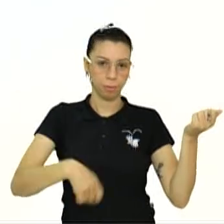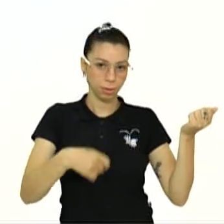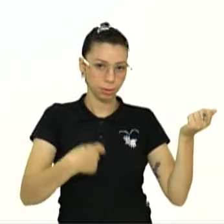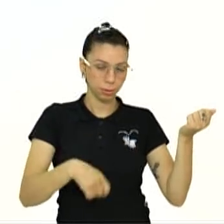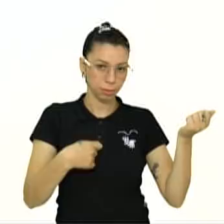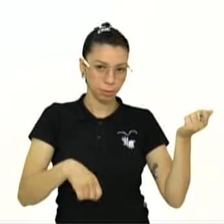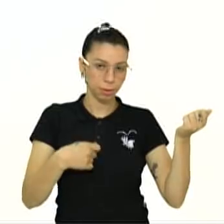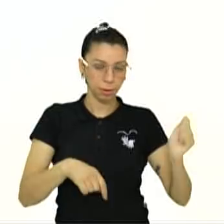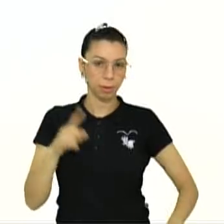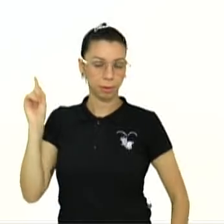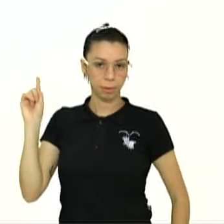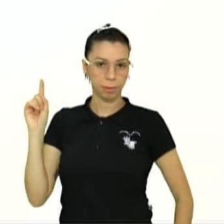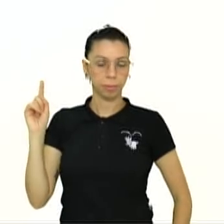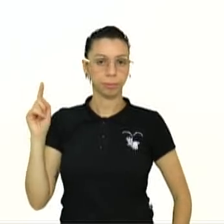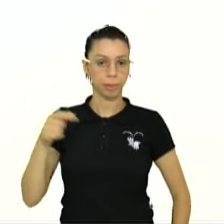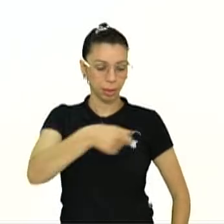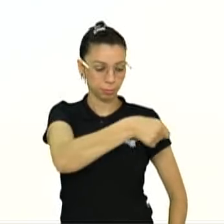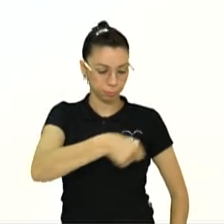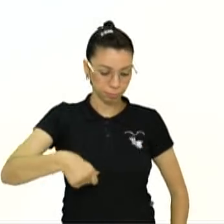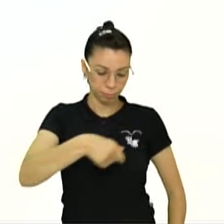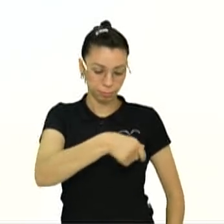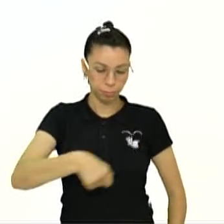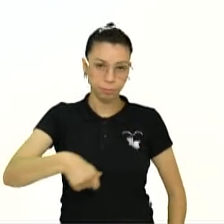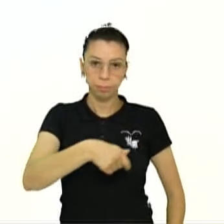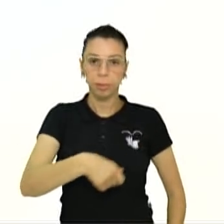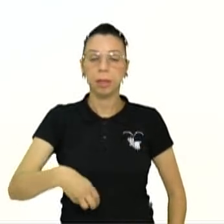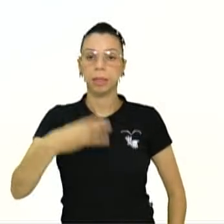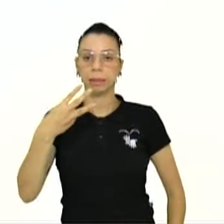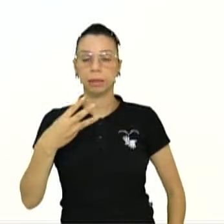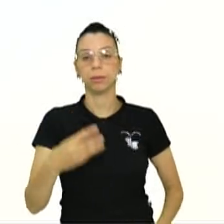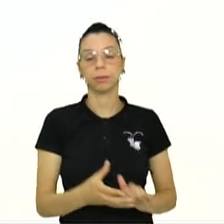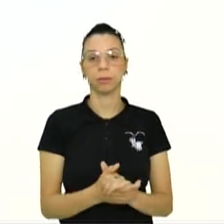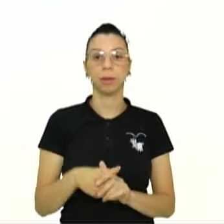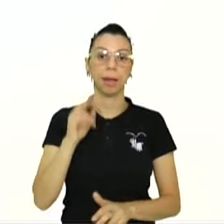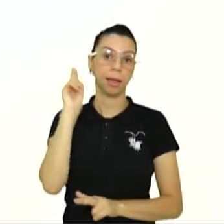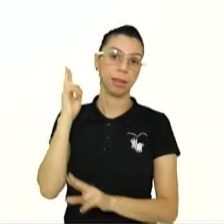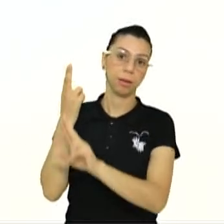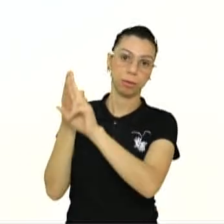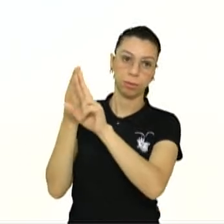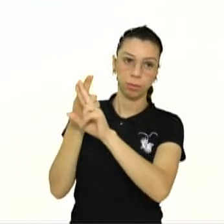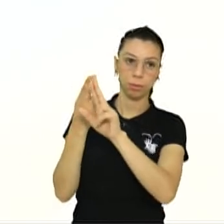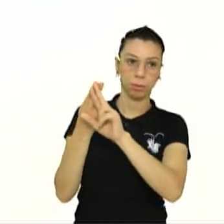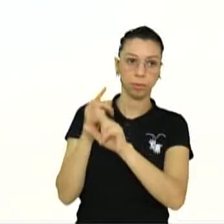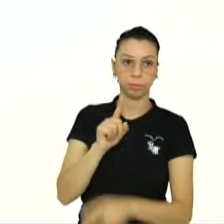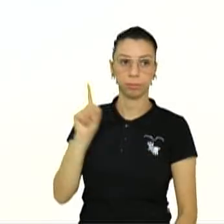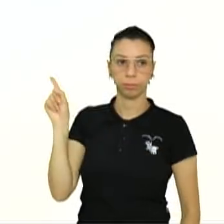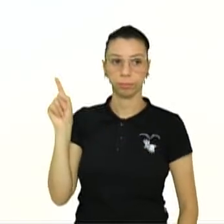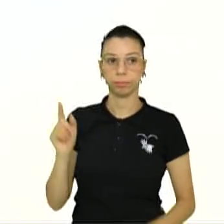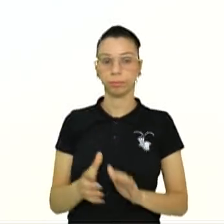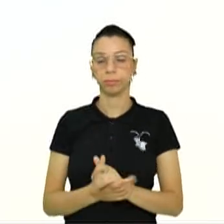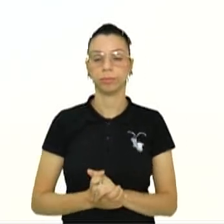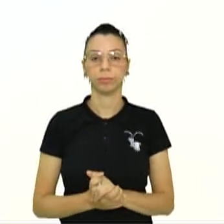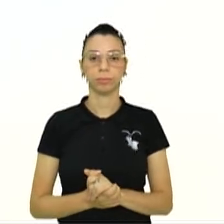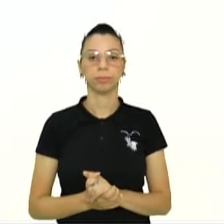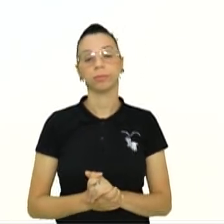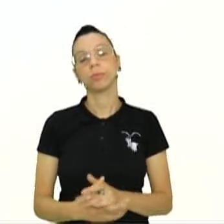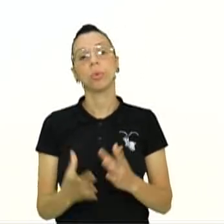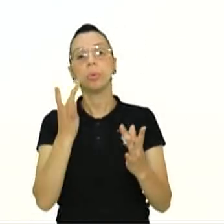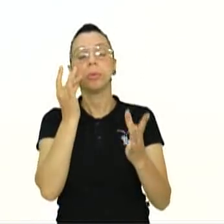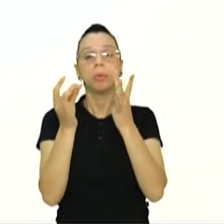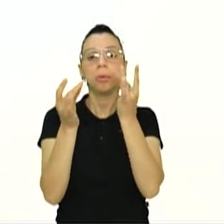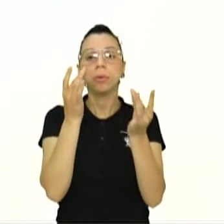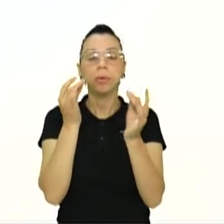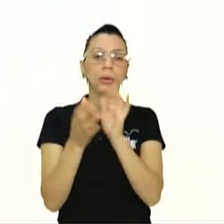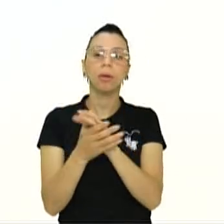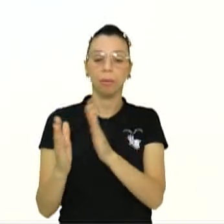shamisen. Esse é o instrumento que é utilizado, que é o shamisen. Então, esse teatro é